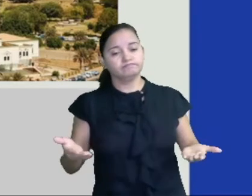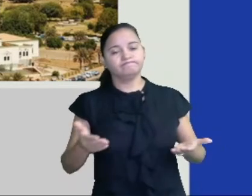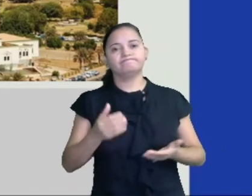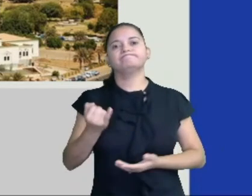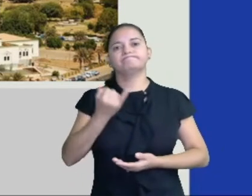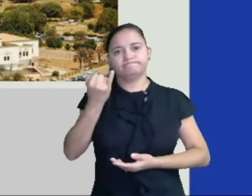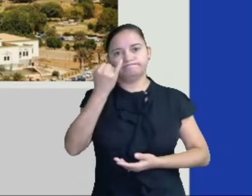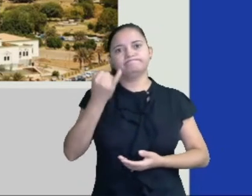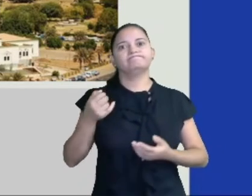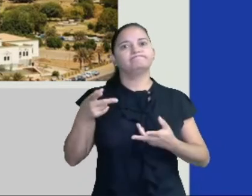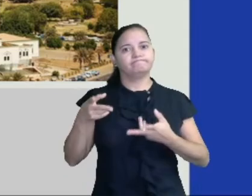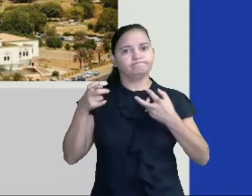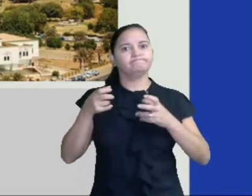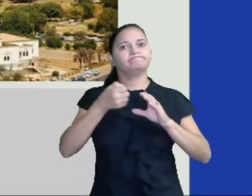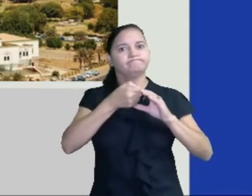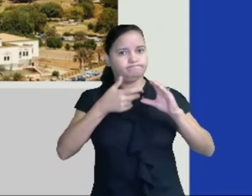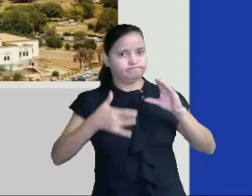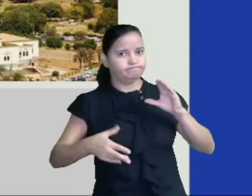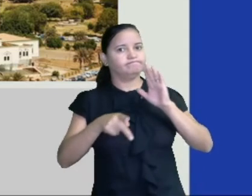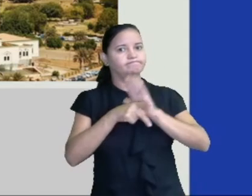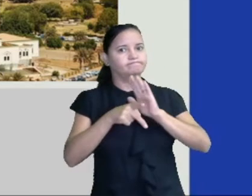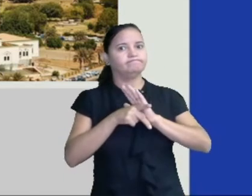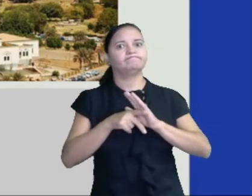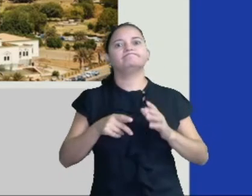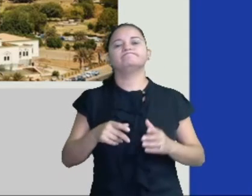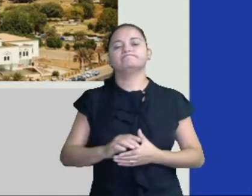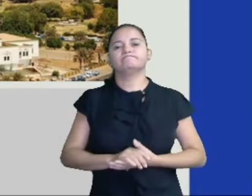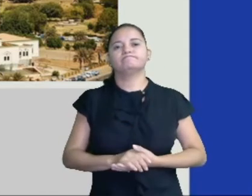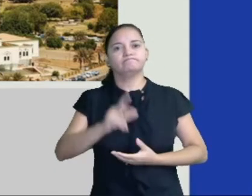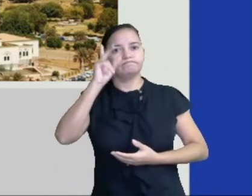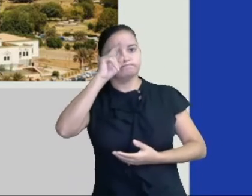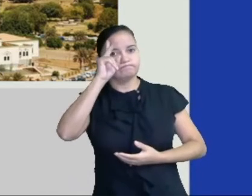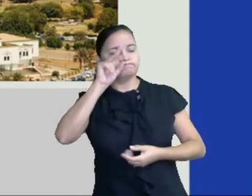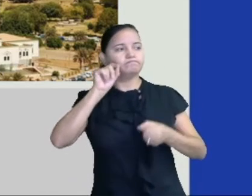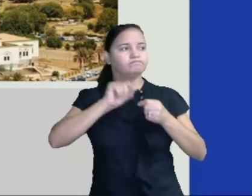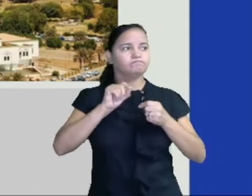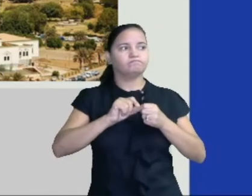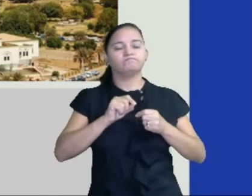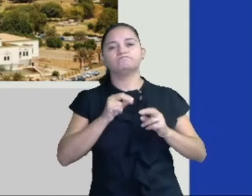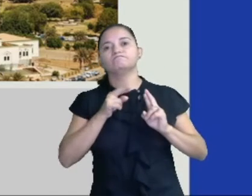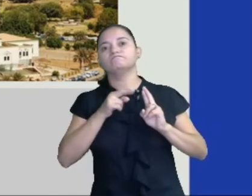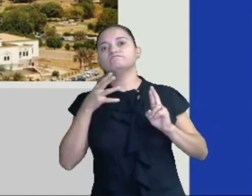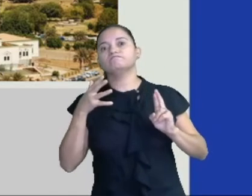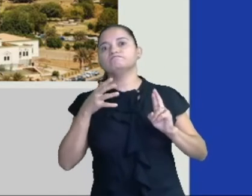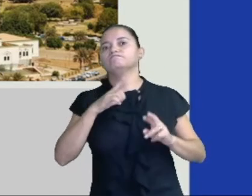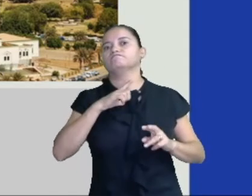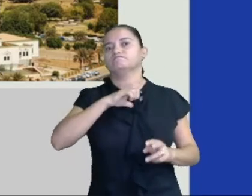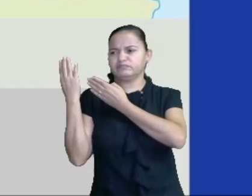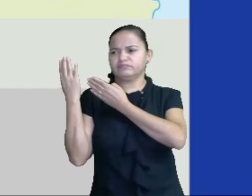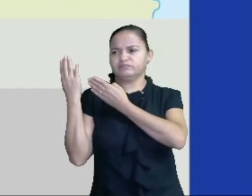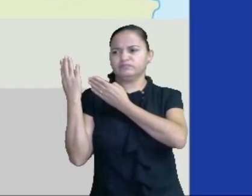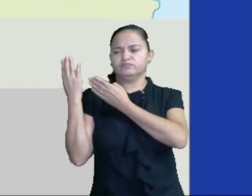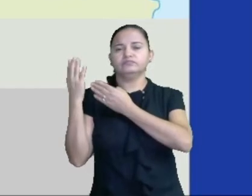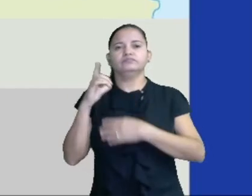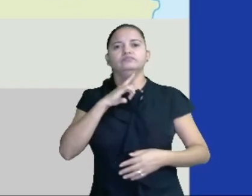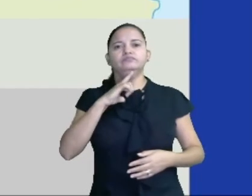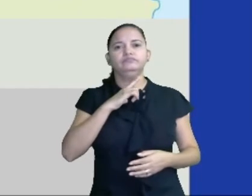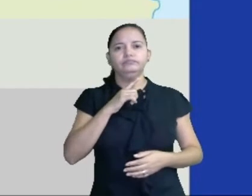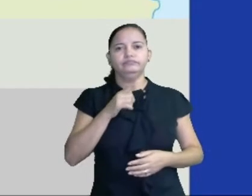alimentícias, de gêneros alimentícios, e para exportação, o seu produto principal, um dos seus produtos principais é o